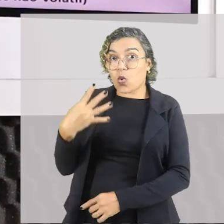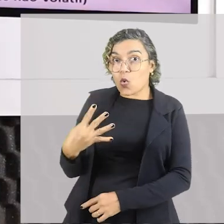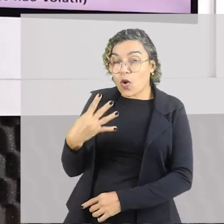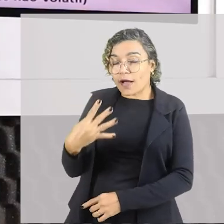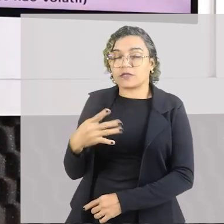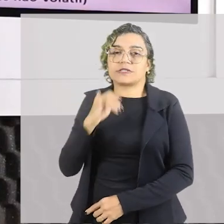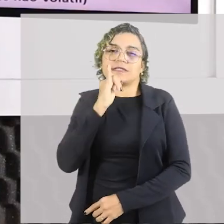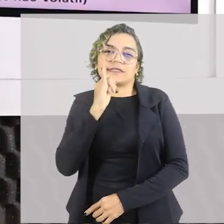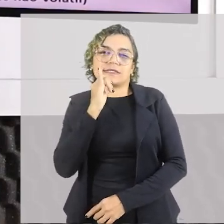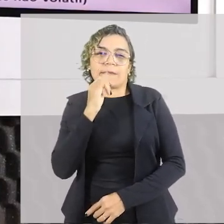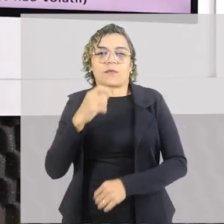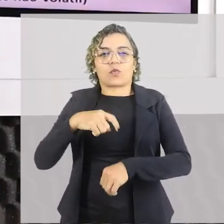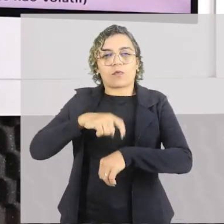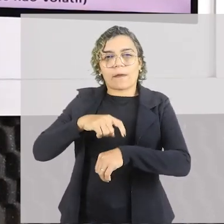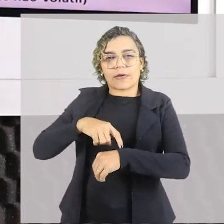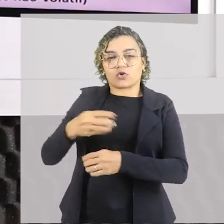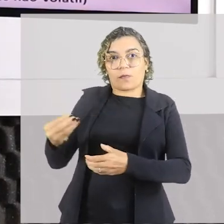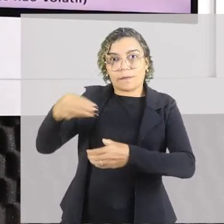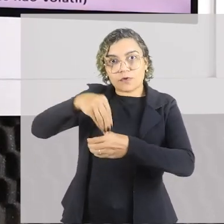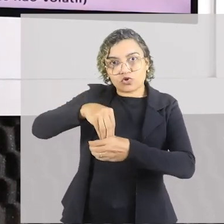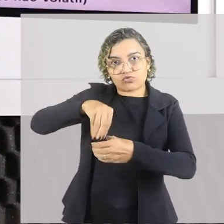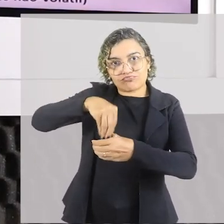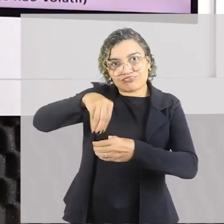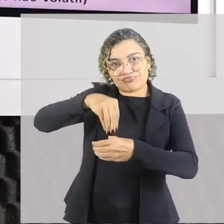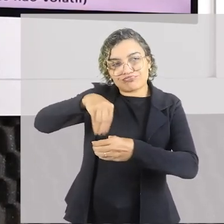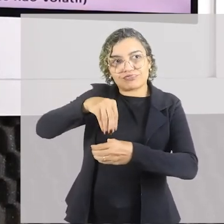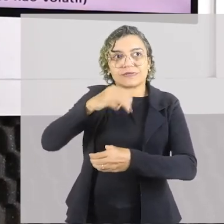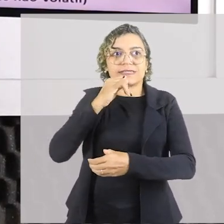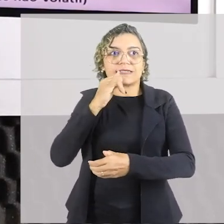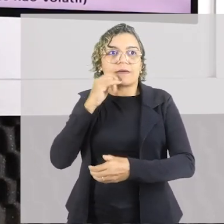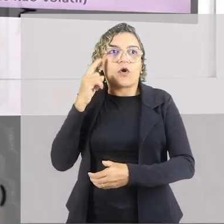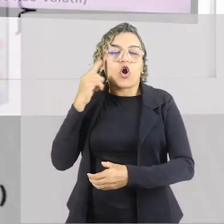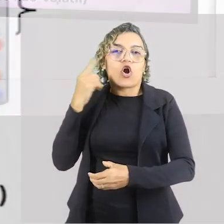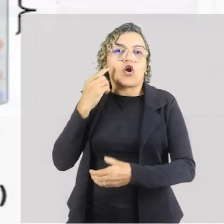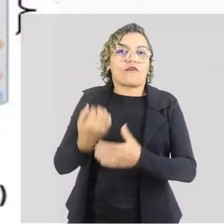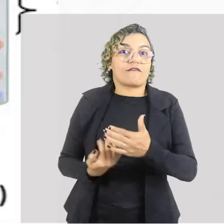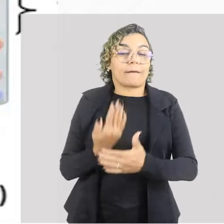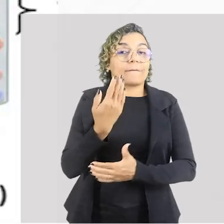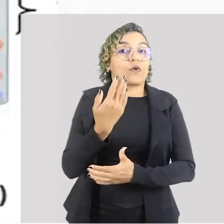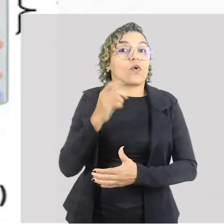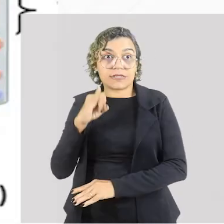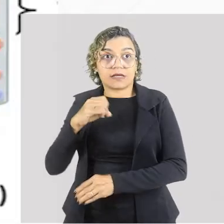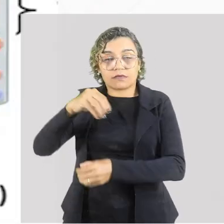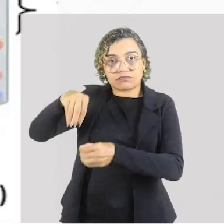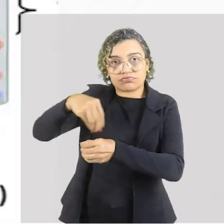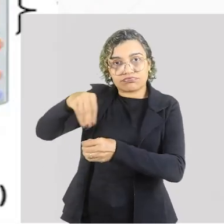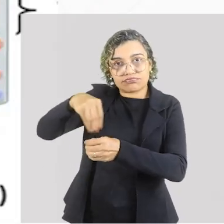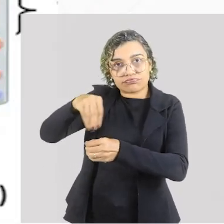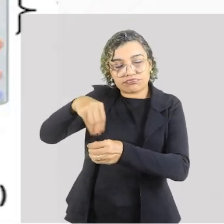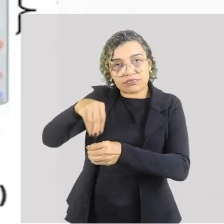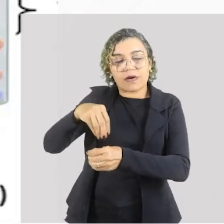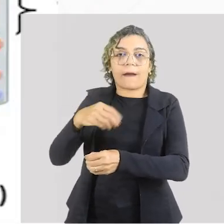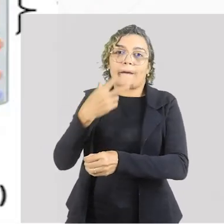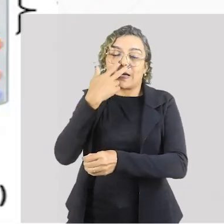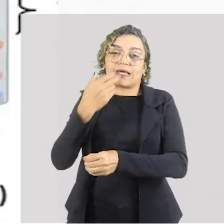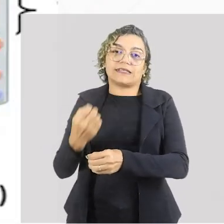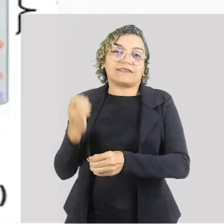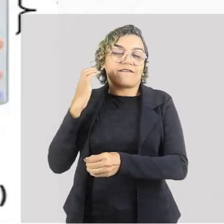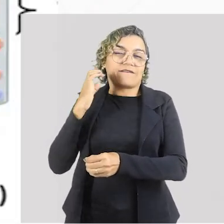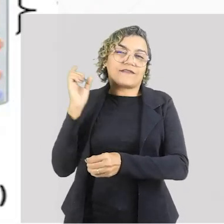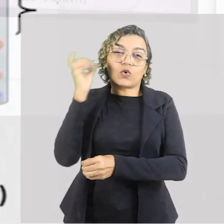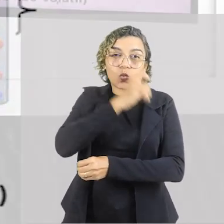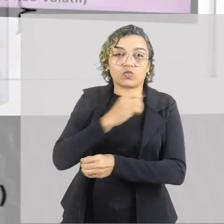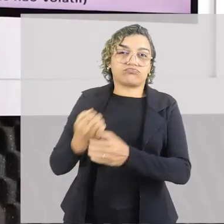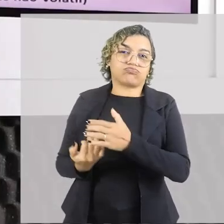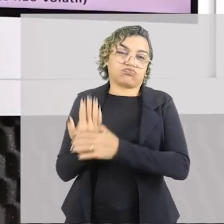coloco o soluto, ó, percebe que aqui em cima é a quantidade de vapor, são essas bolinhas azuis. Então, o que você vai perceber?